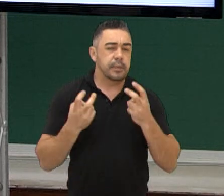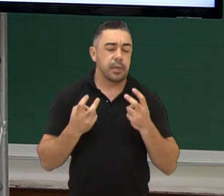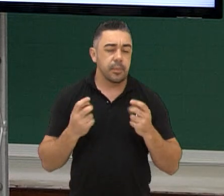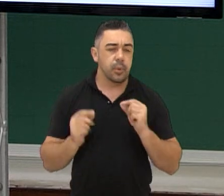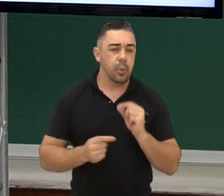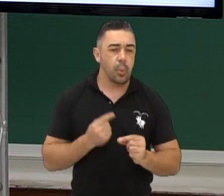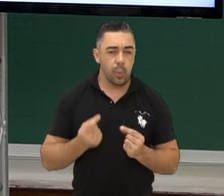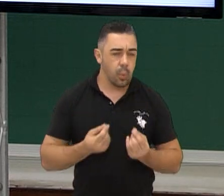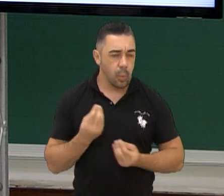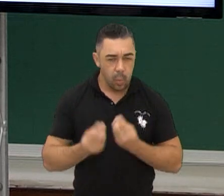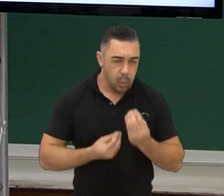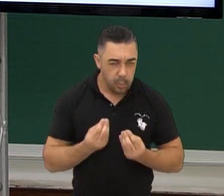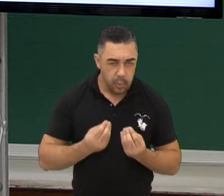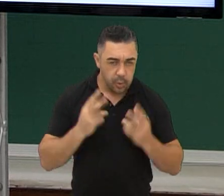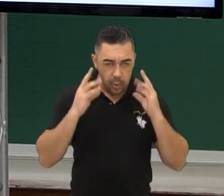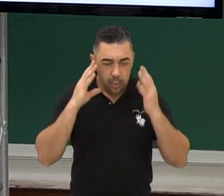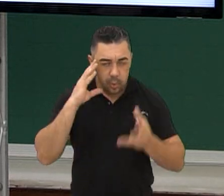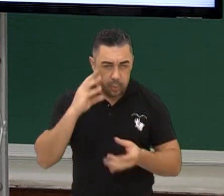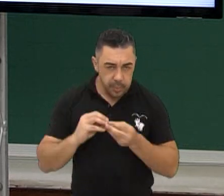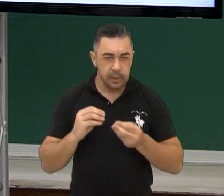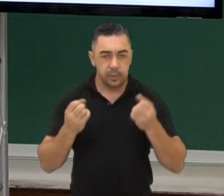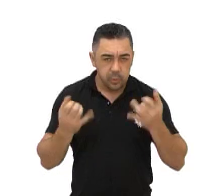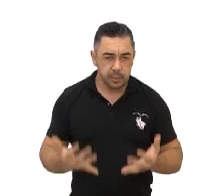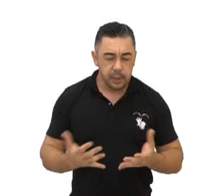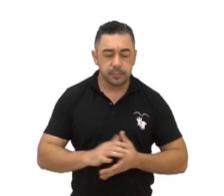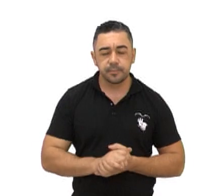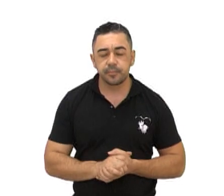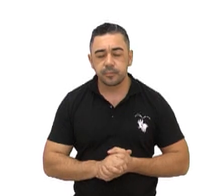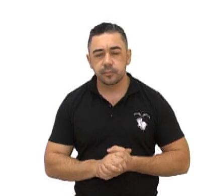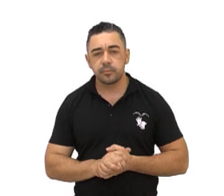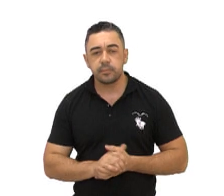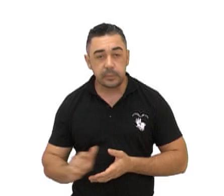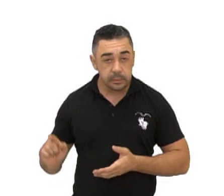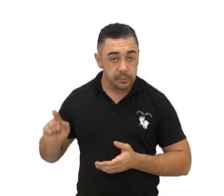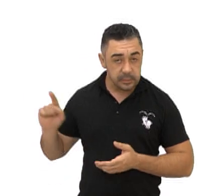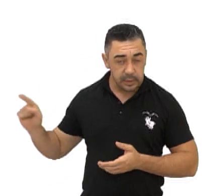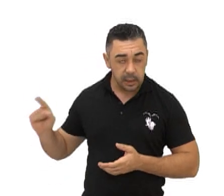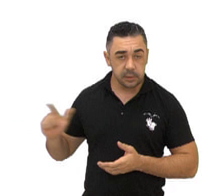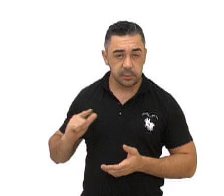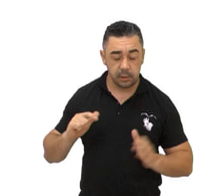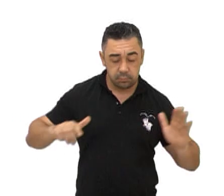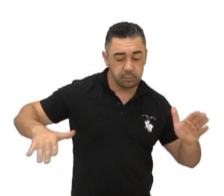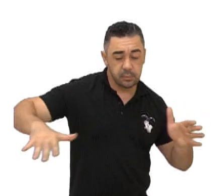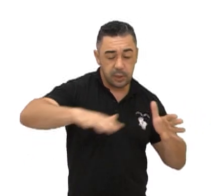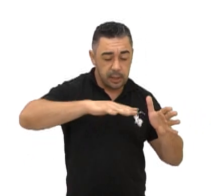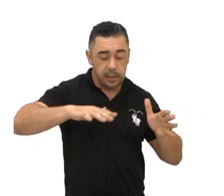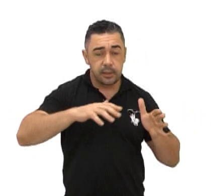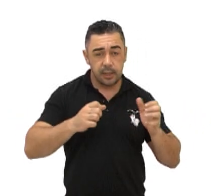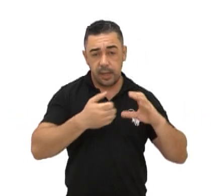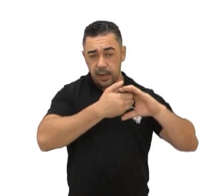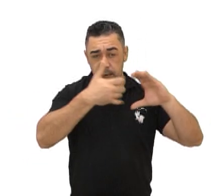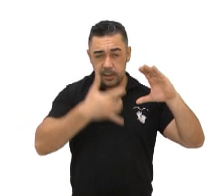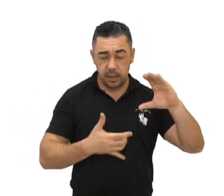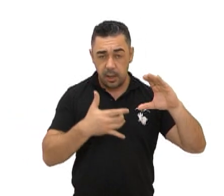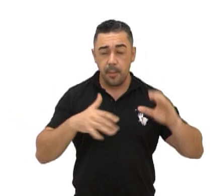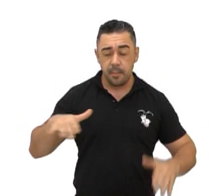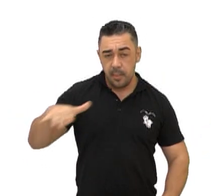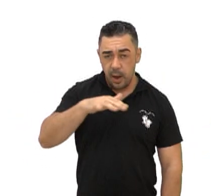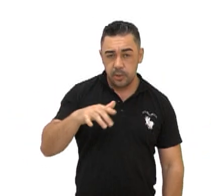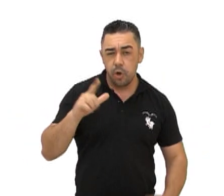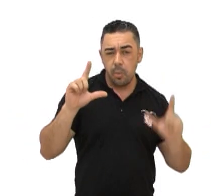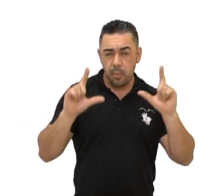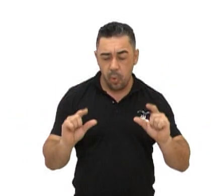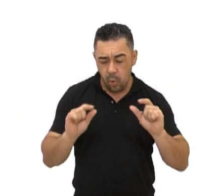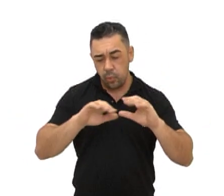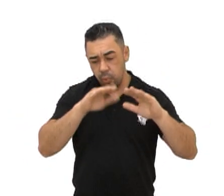interpretar e identificar de qual bioma eu estou falando? Vamos lá. Essa planície caracteriza-se pela baixa altitude, pouca